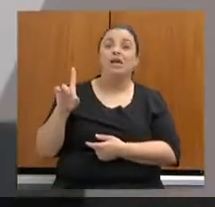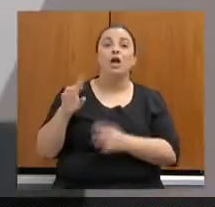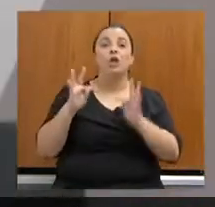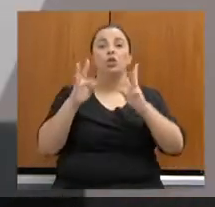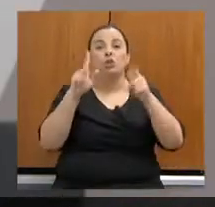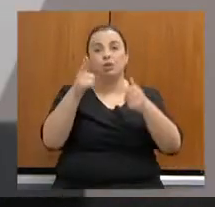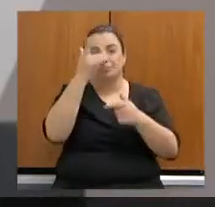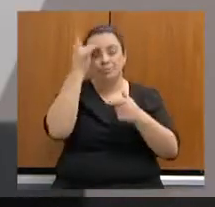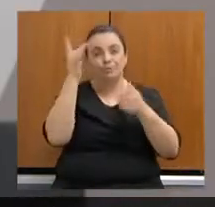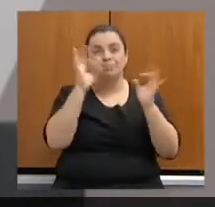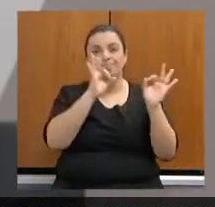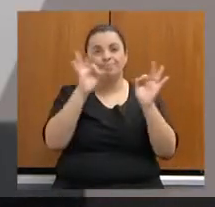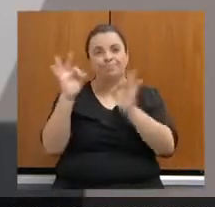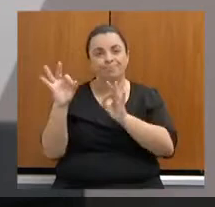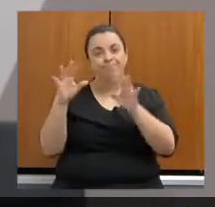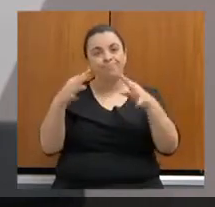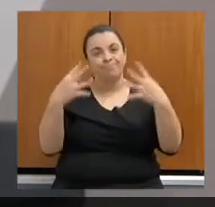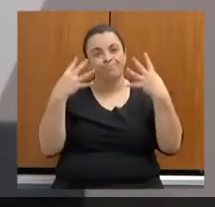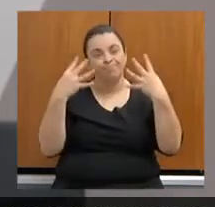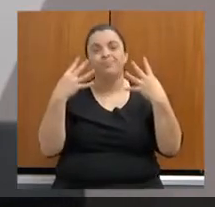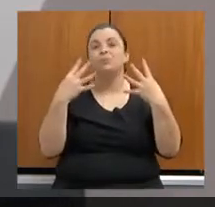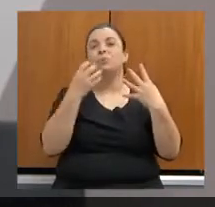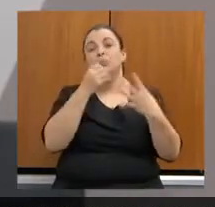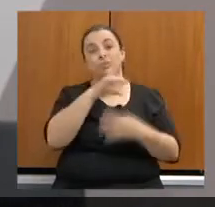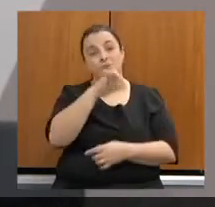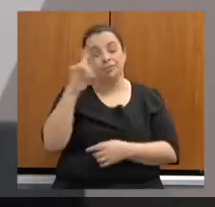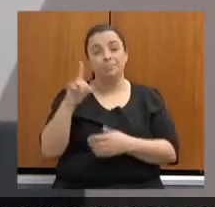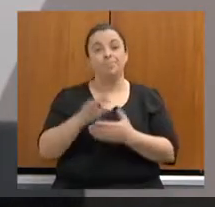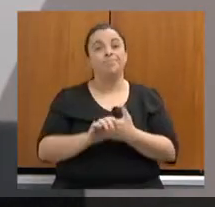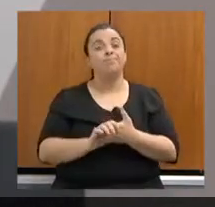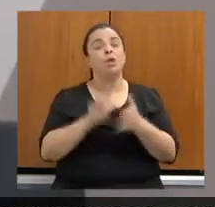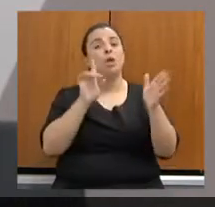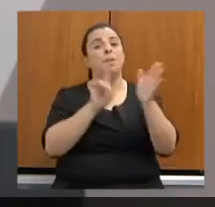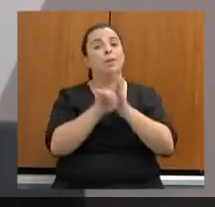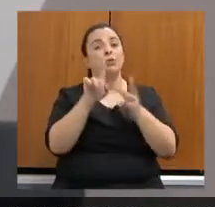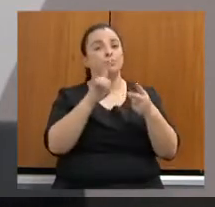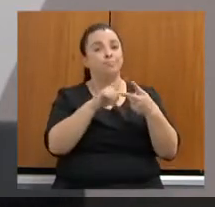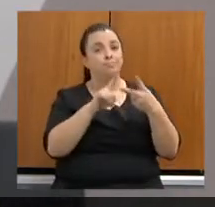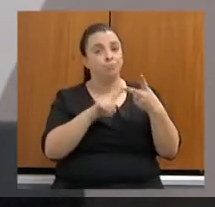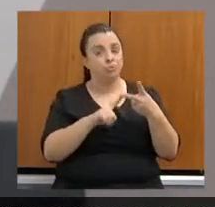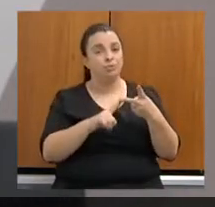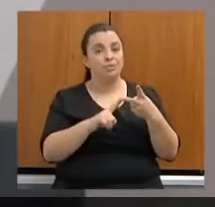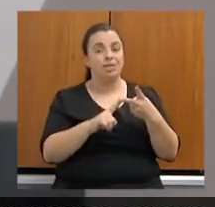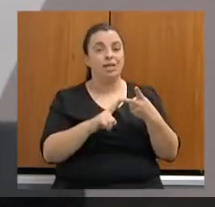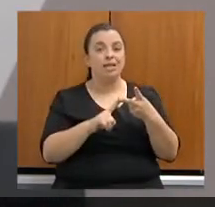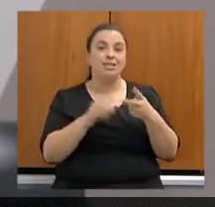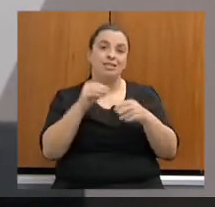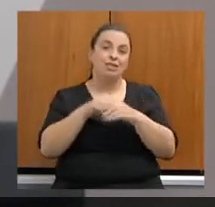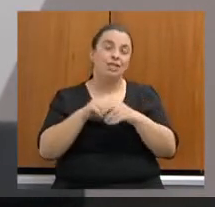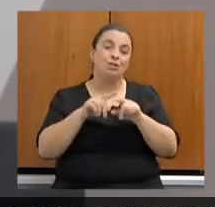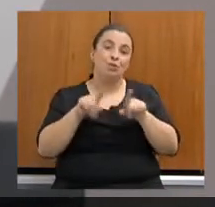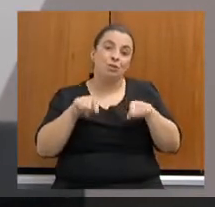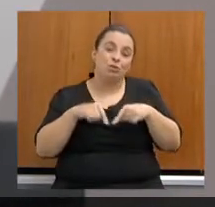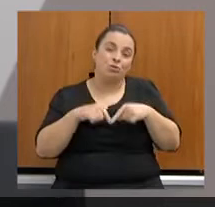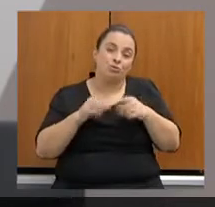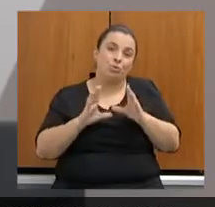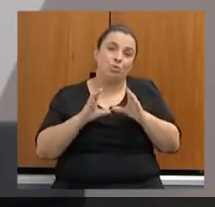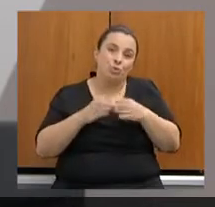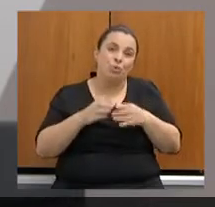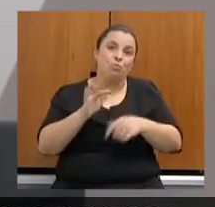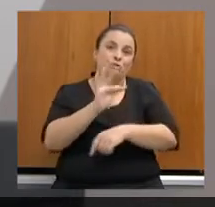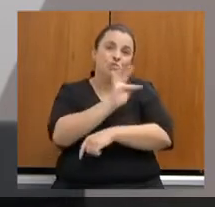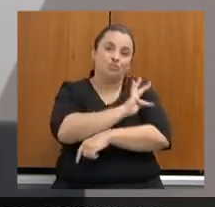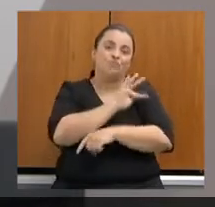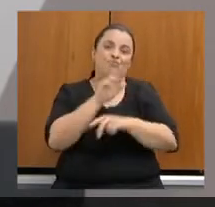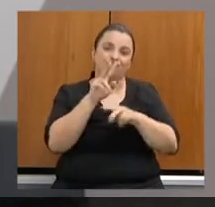dia a todos que nos acompanhe secretária são: dentro da nossa tarefa né e fiscalização do